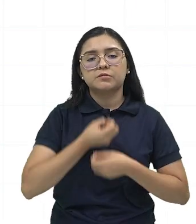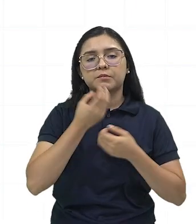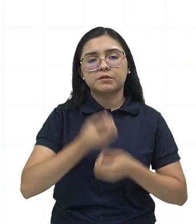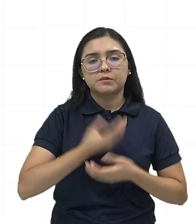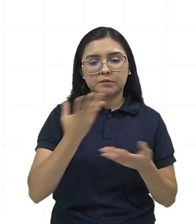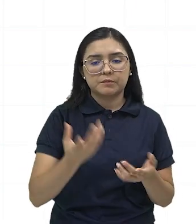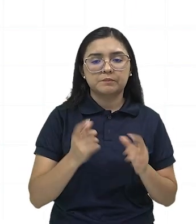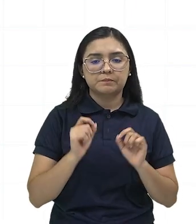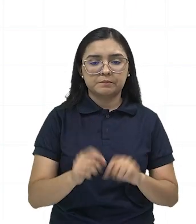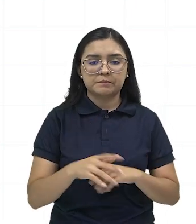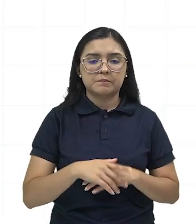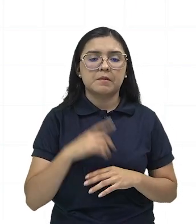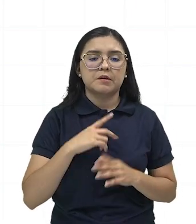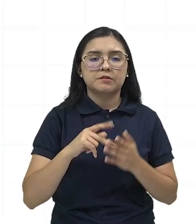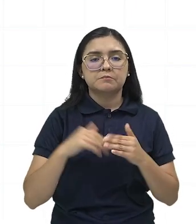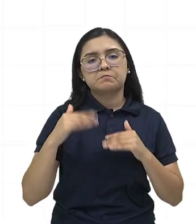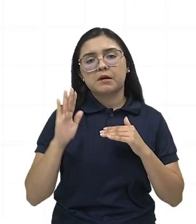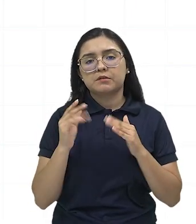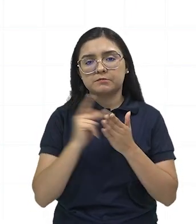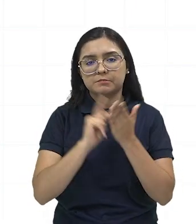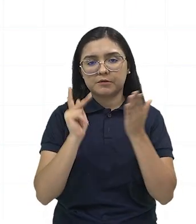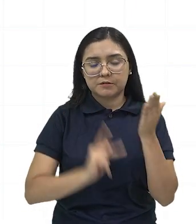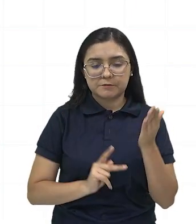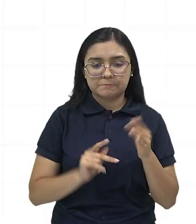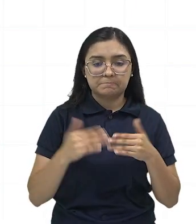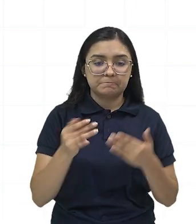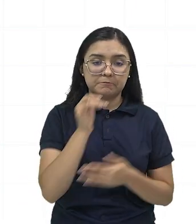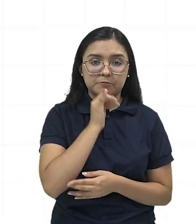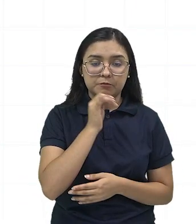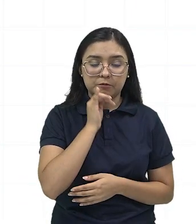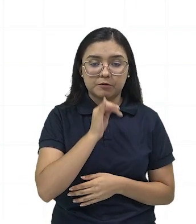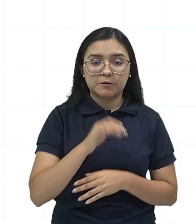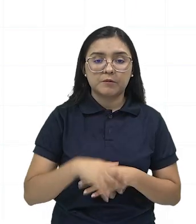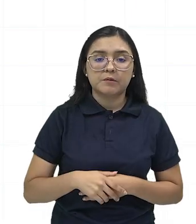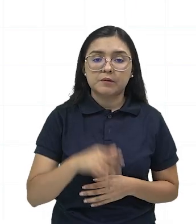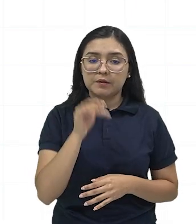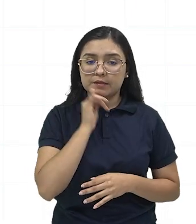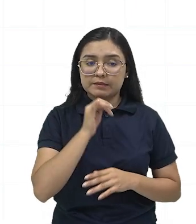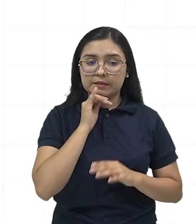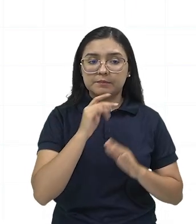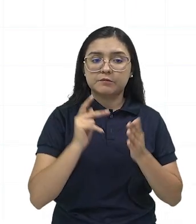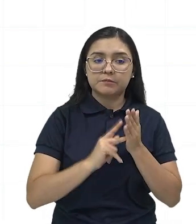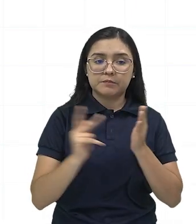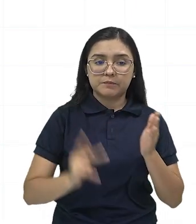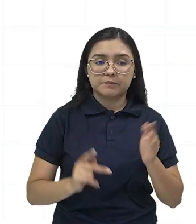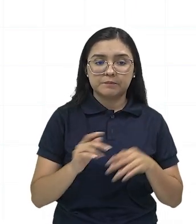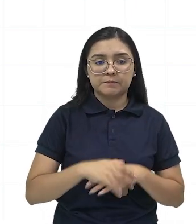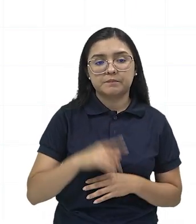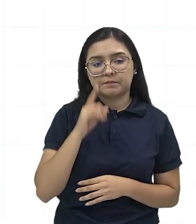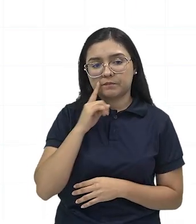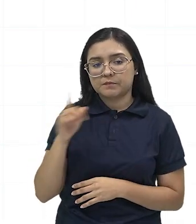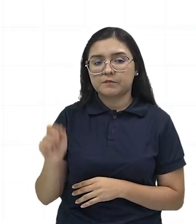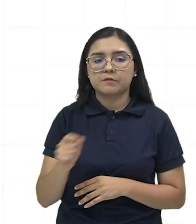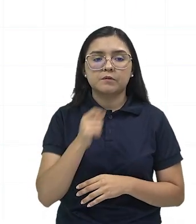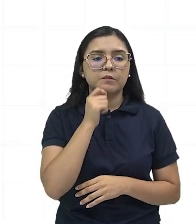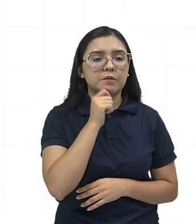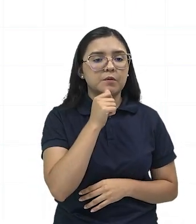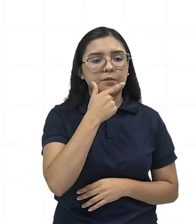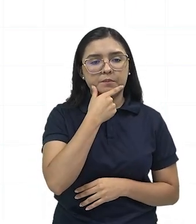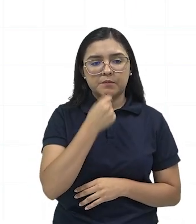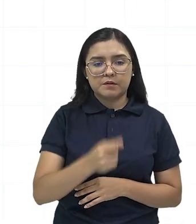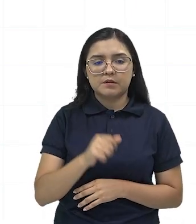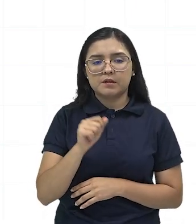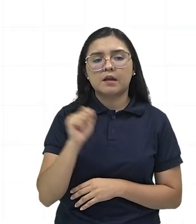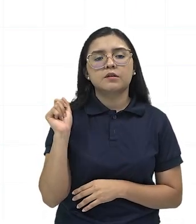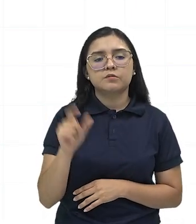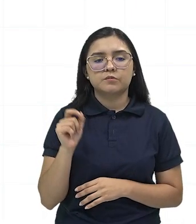expressão mais poética, certo? E o nosso exemplo de poema é o do Menino Azul, um poema da